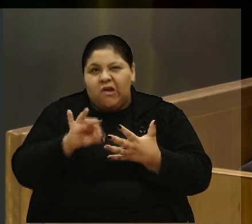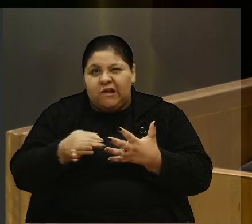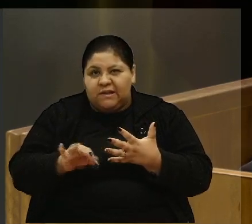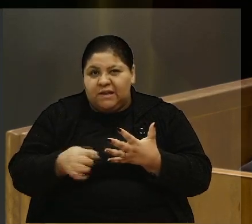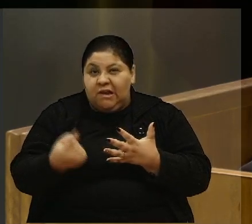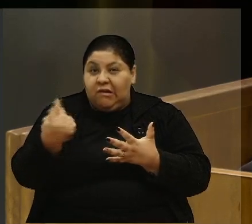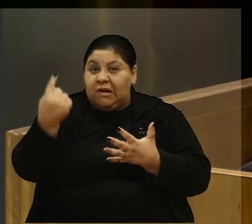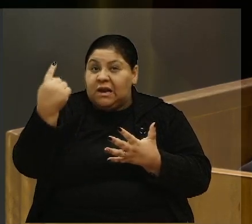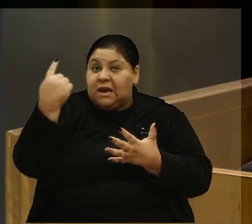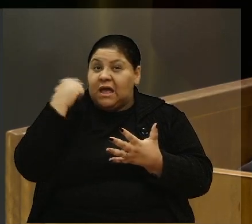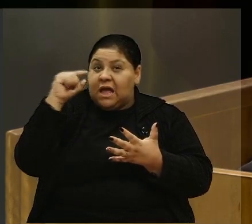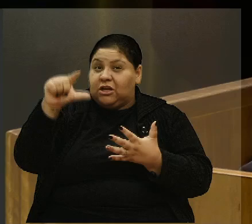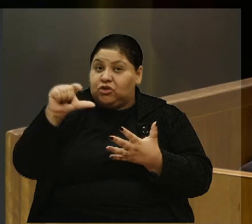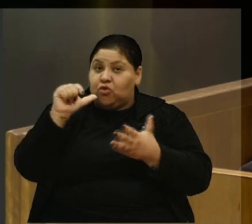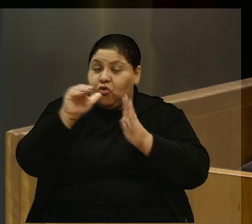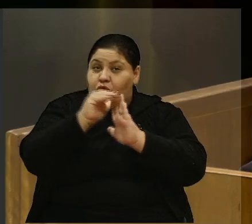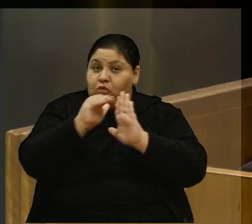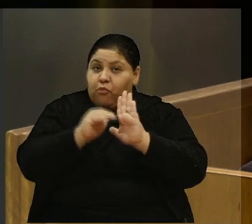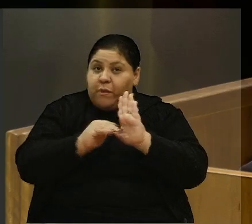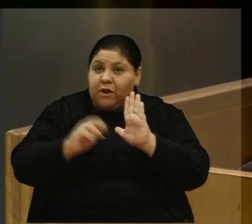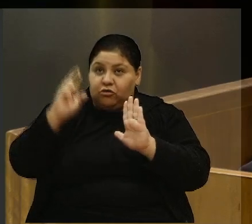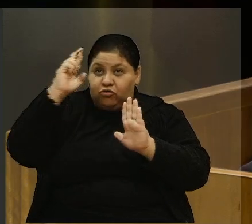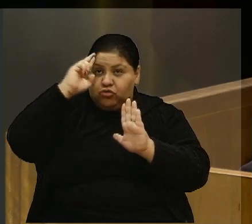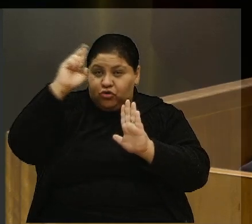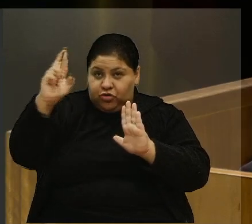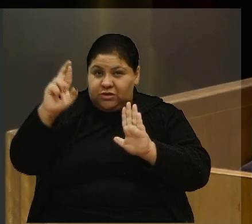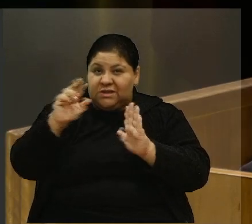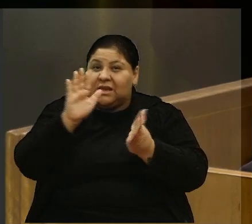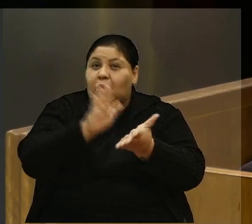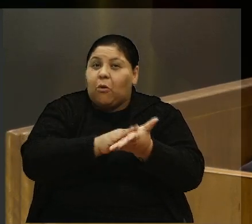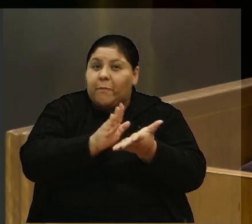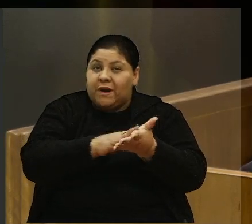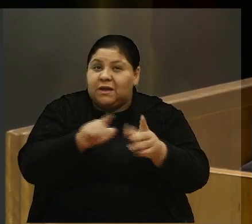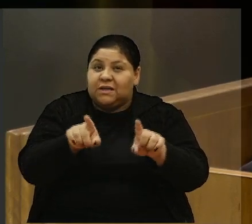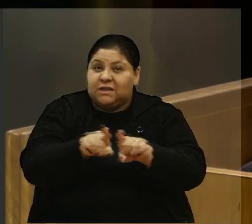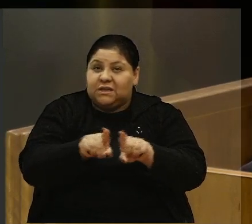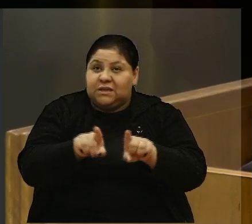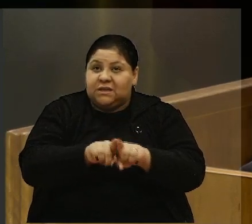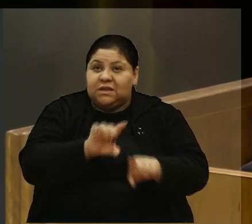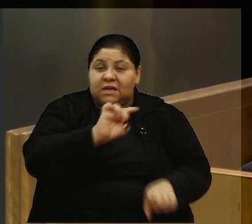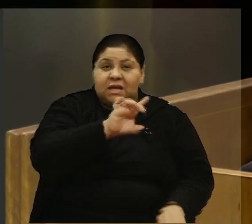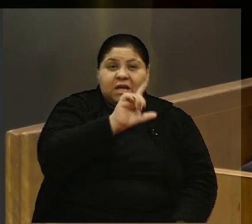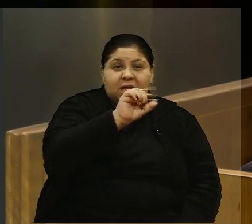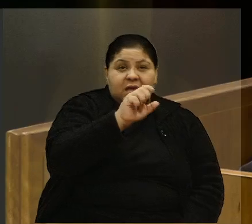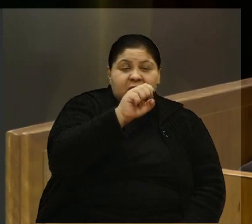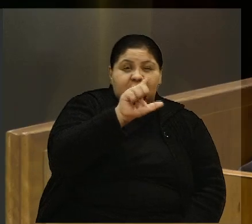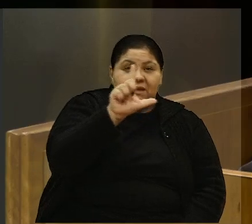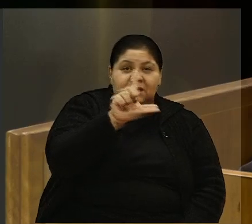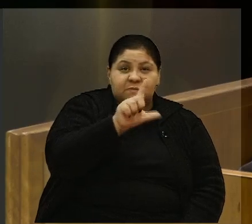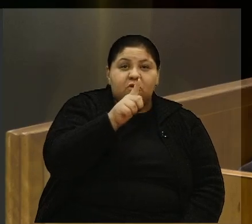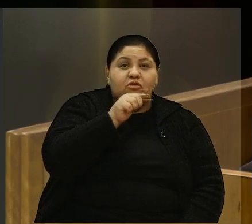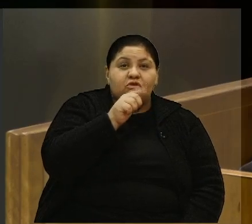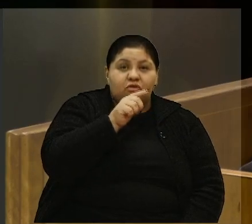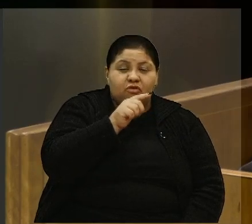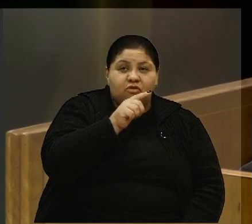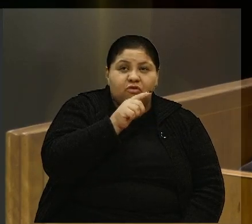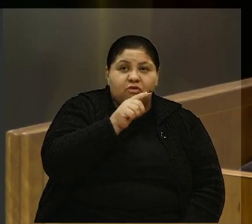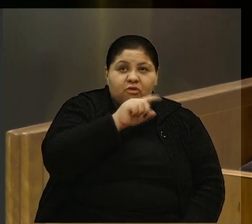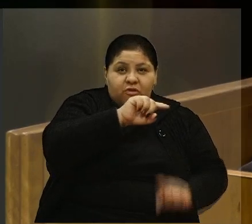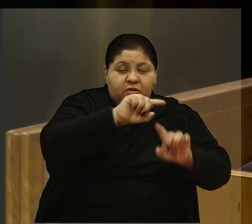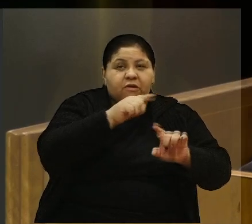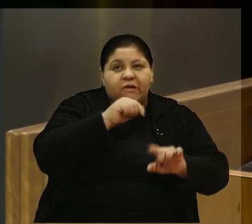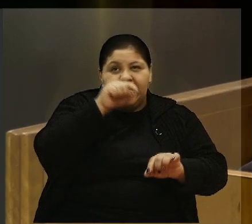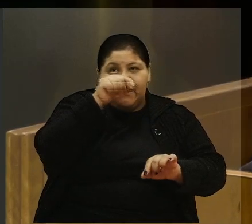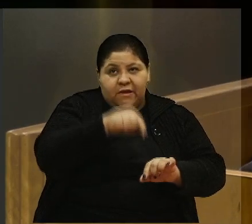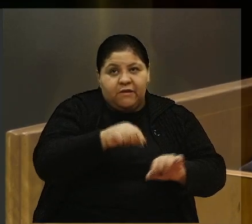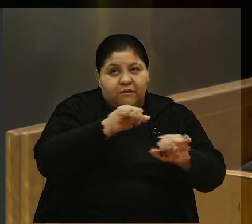à época, no plano diretor de esgotos, para a questão da cobrança, é que a cada 10 mil litros de água, esse é um dado da